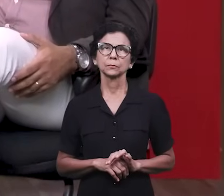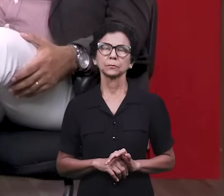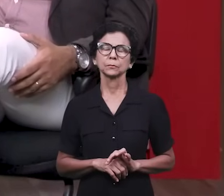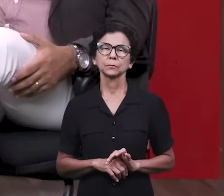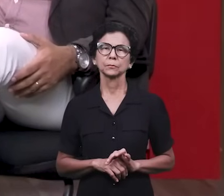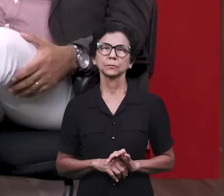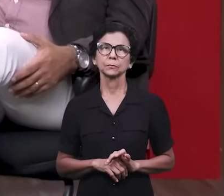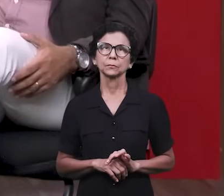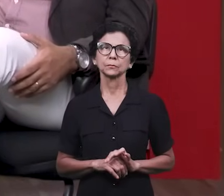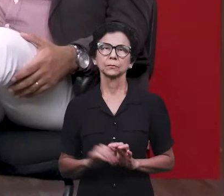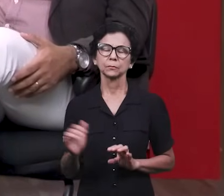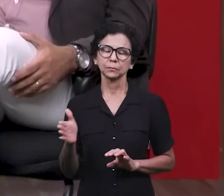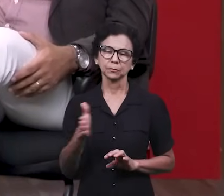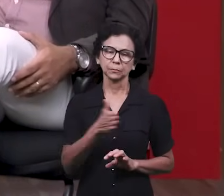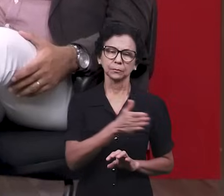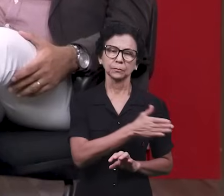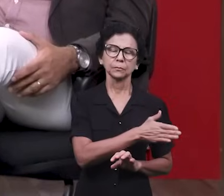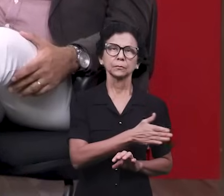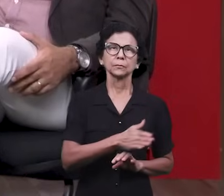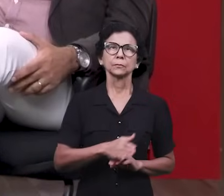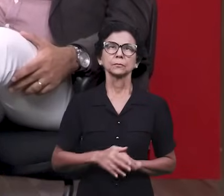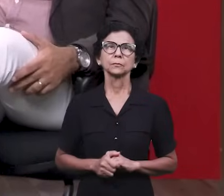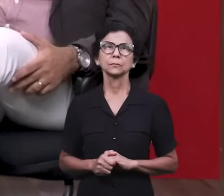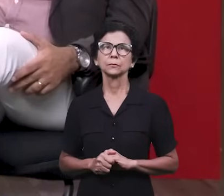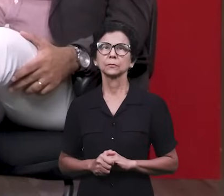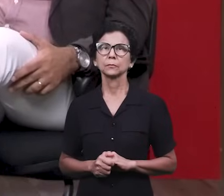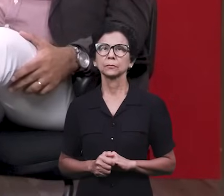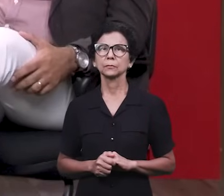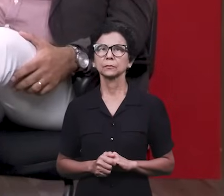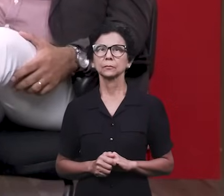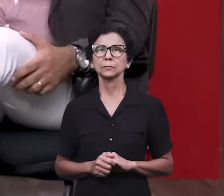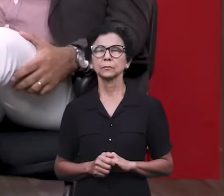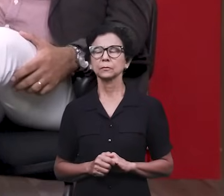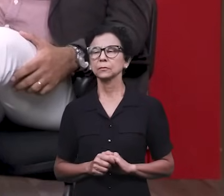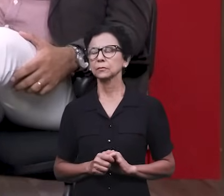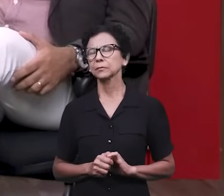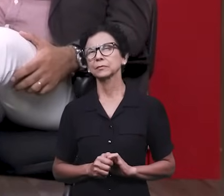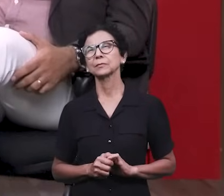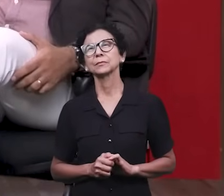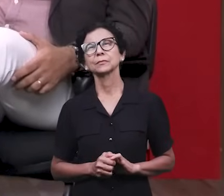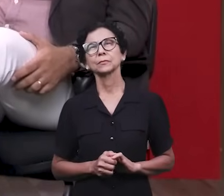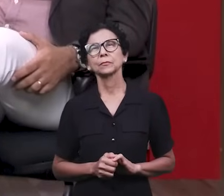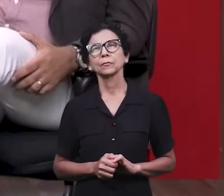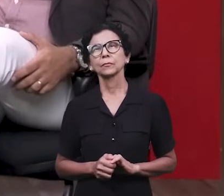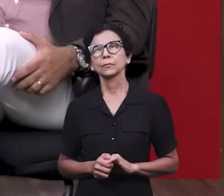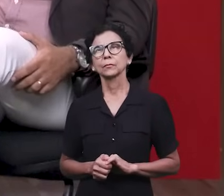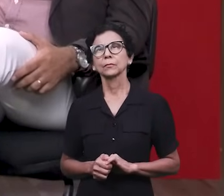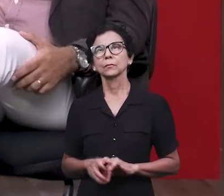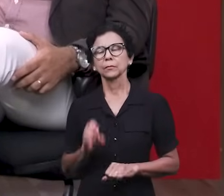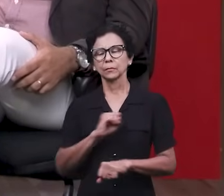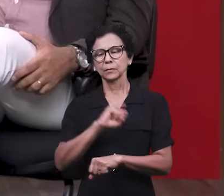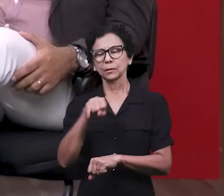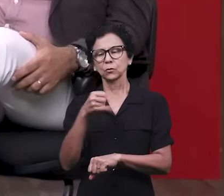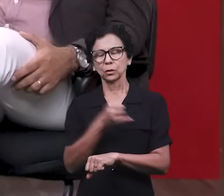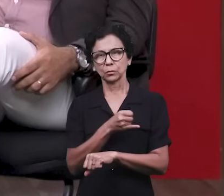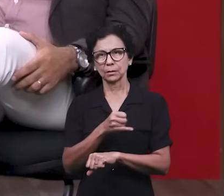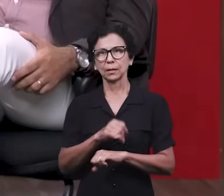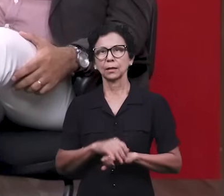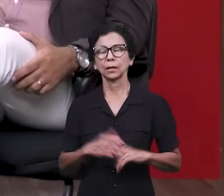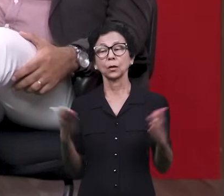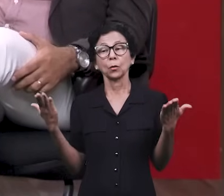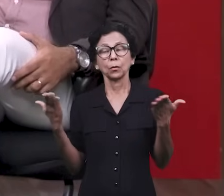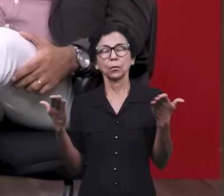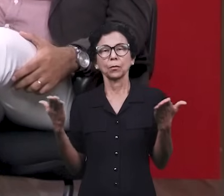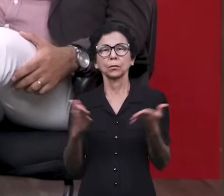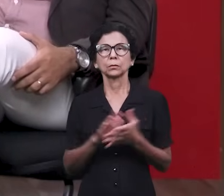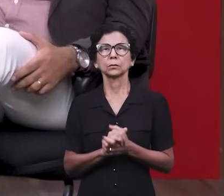hoje, vê lá a cidade amurada de Jerusalém, que é a cidade antiga, e vê lá tem uma porta chamada